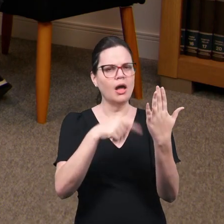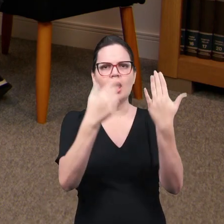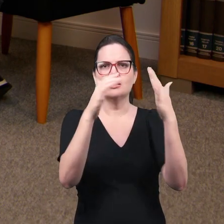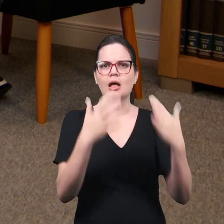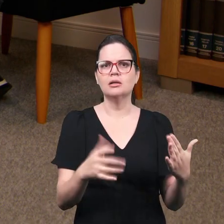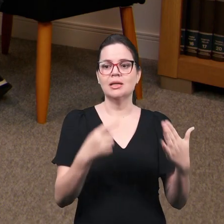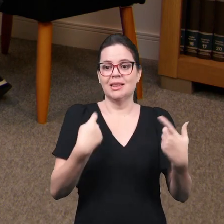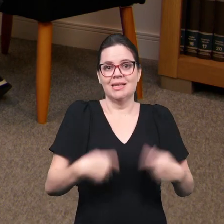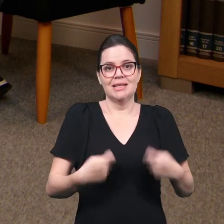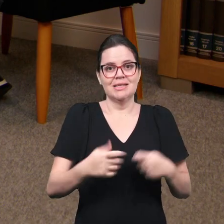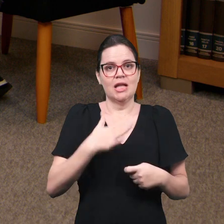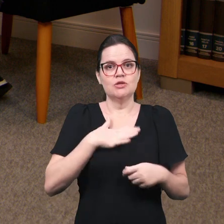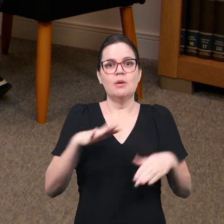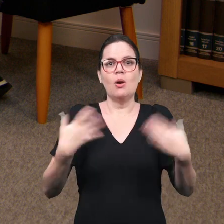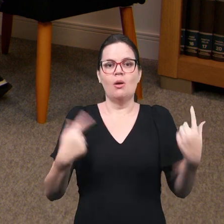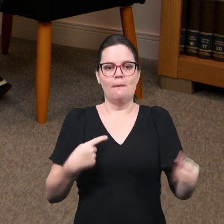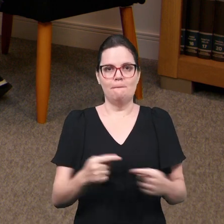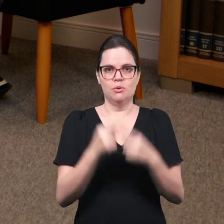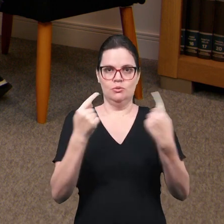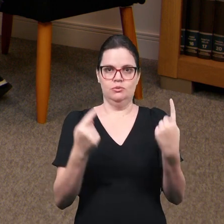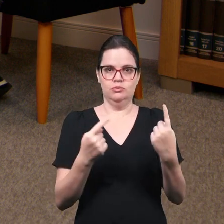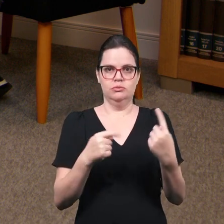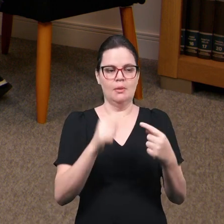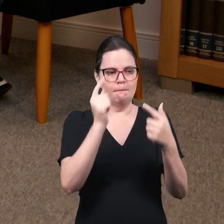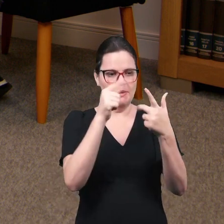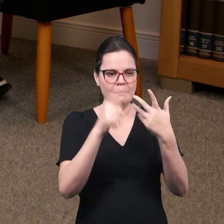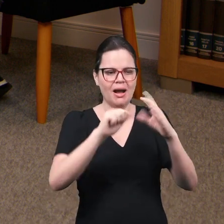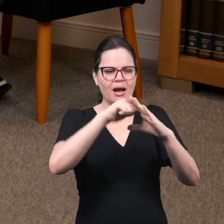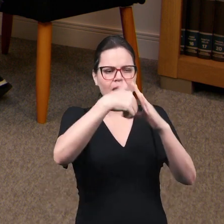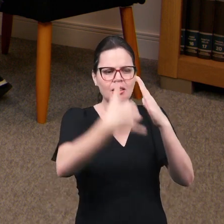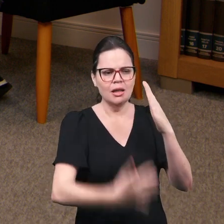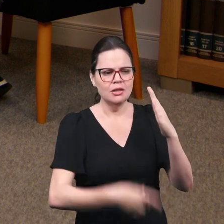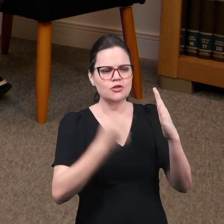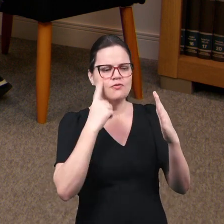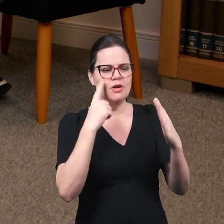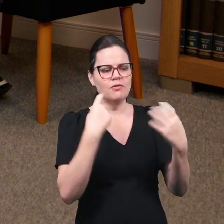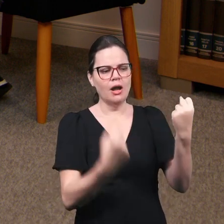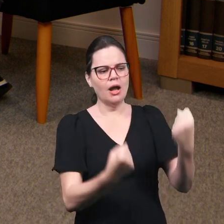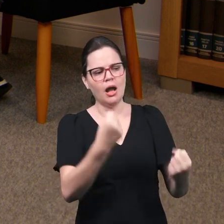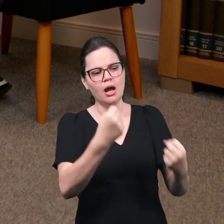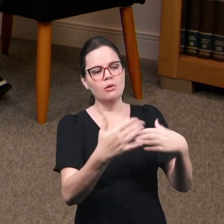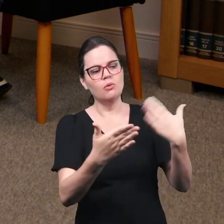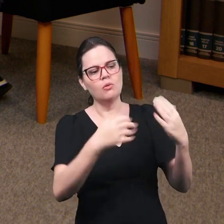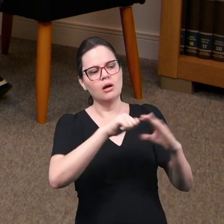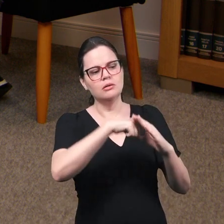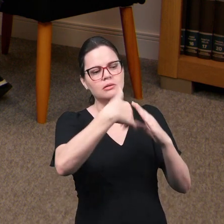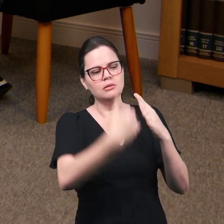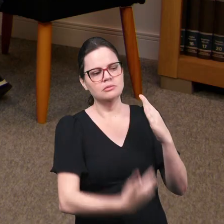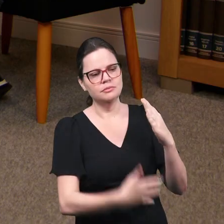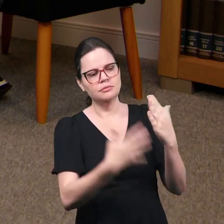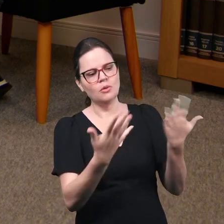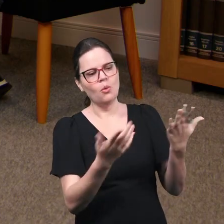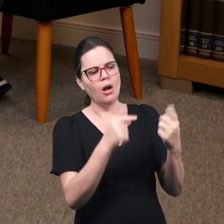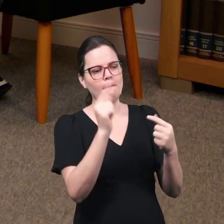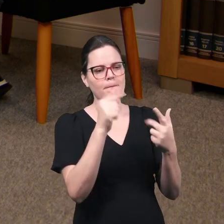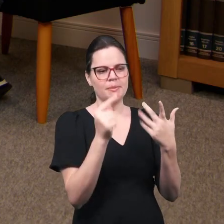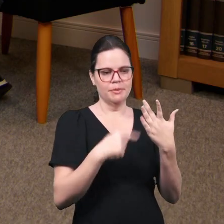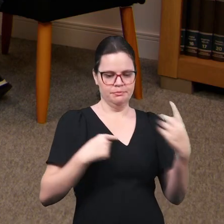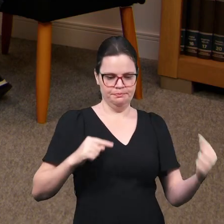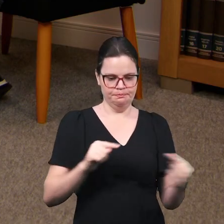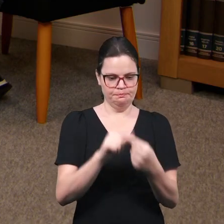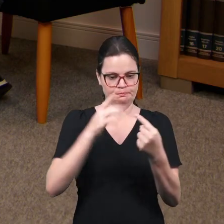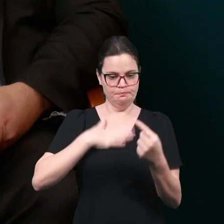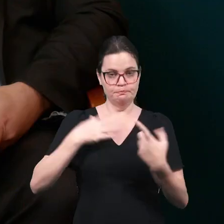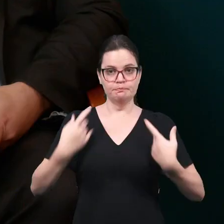necessidade dela. Então ela vai ver um veículo, vai ver os atributos daquele veículo, as características, para ver se atende